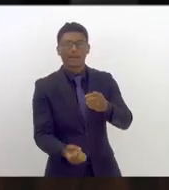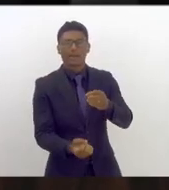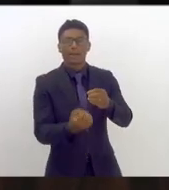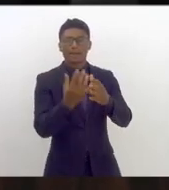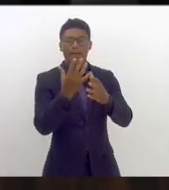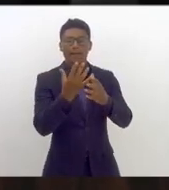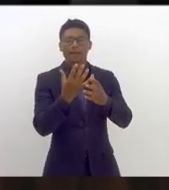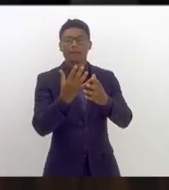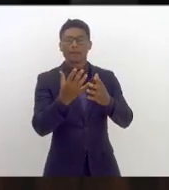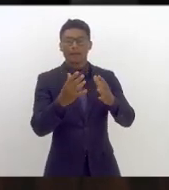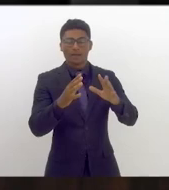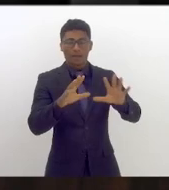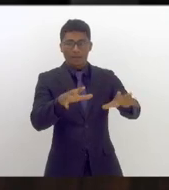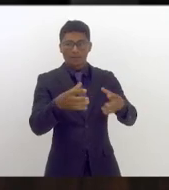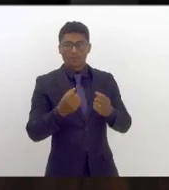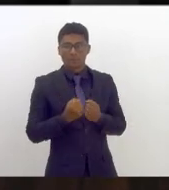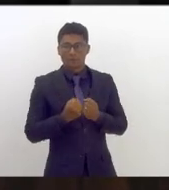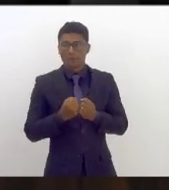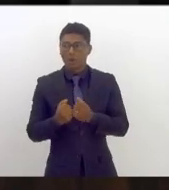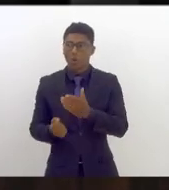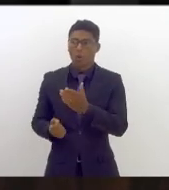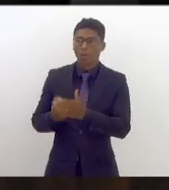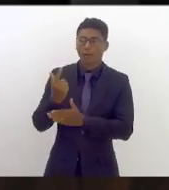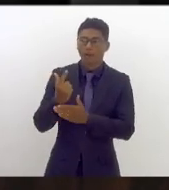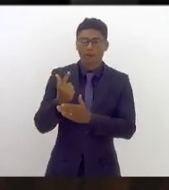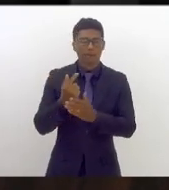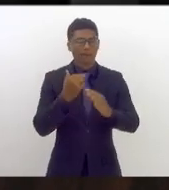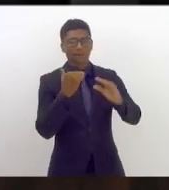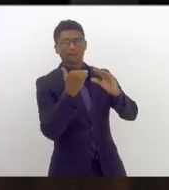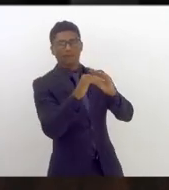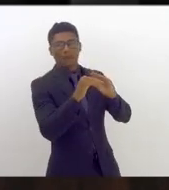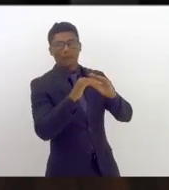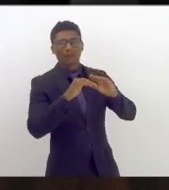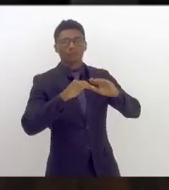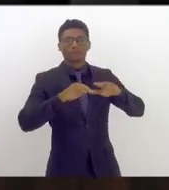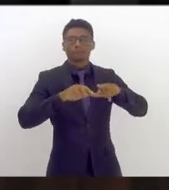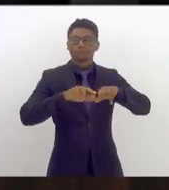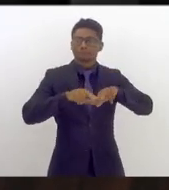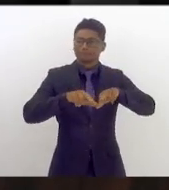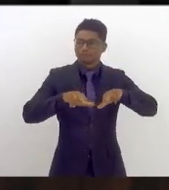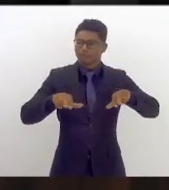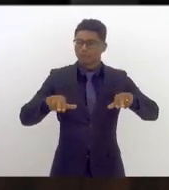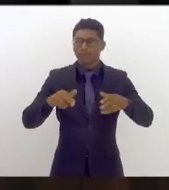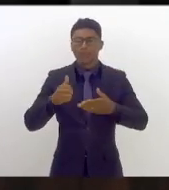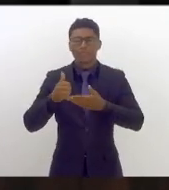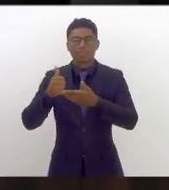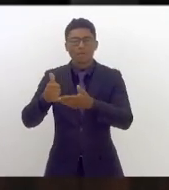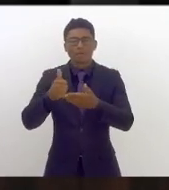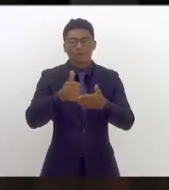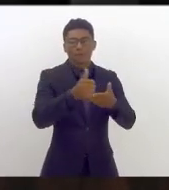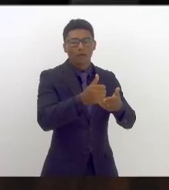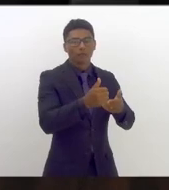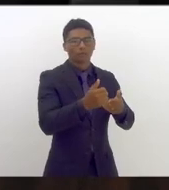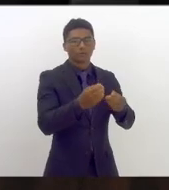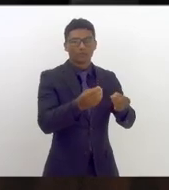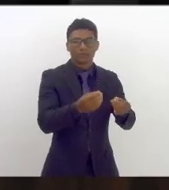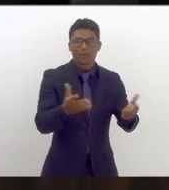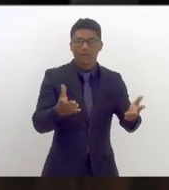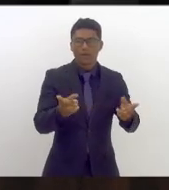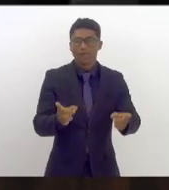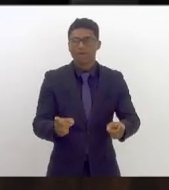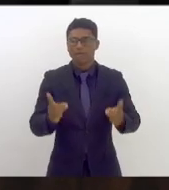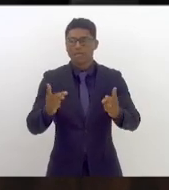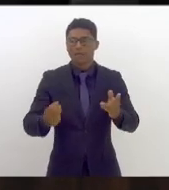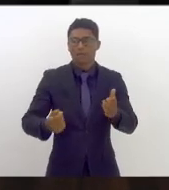possuir, manter em depósito, importar, exportar, reexportar, remeter, transportar, expor, oferecer, vender,